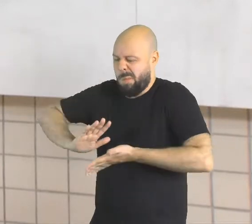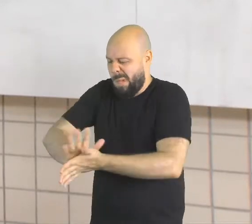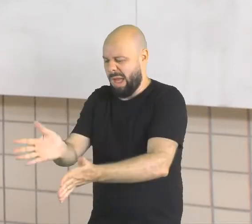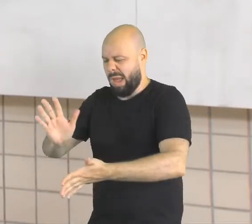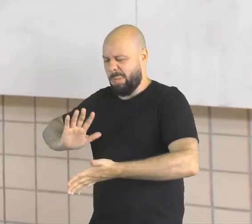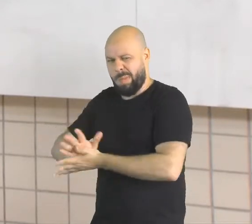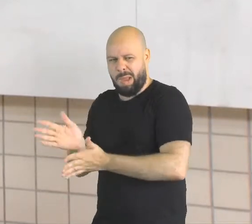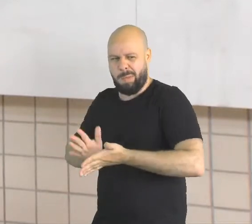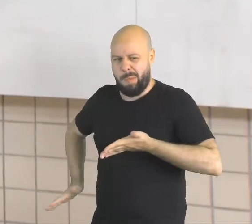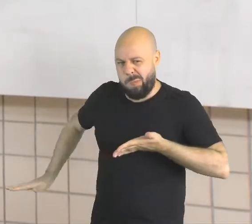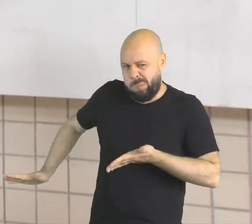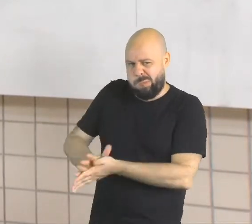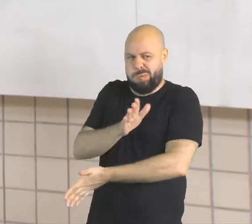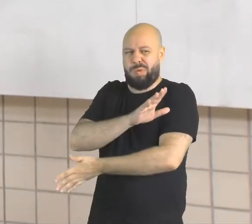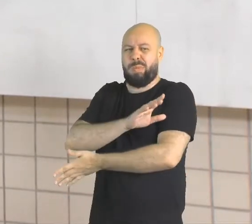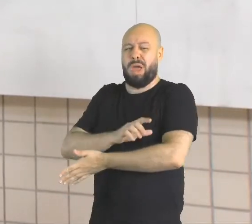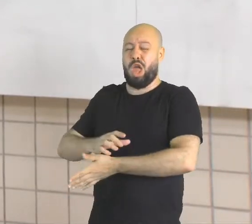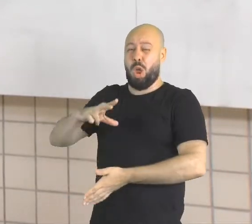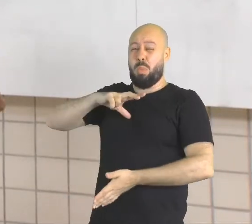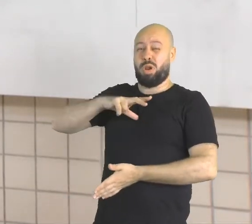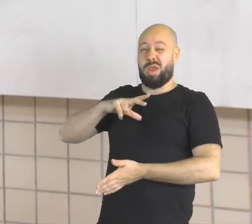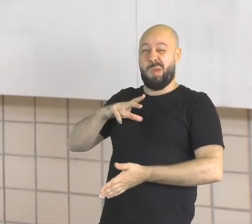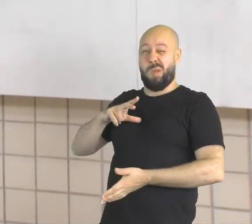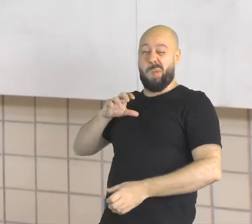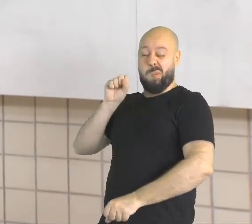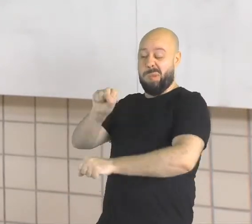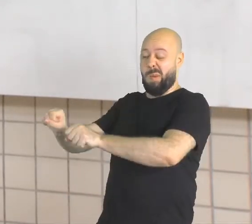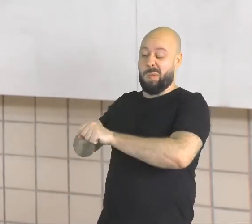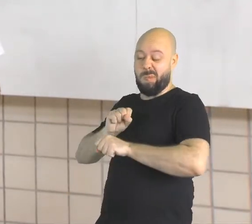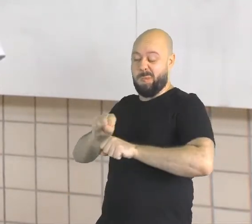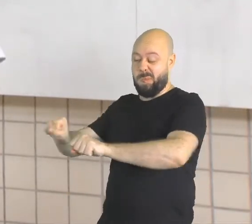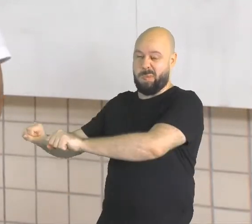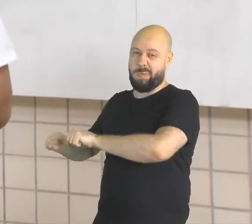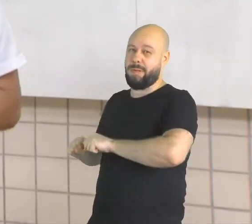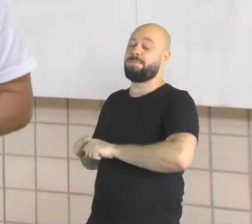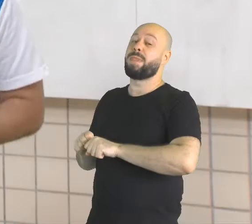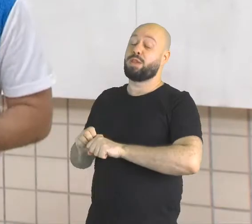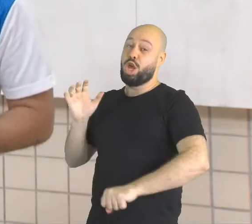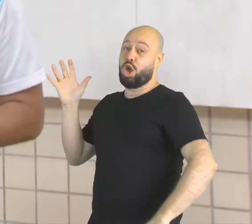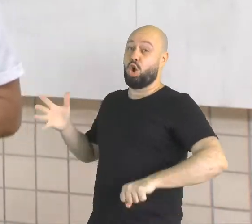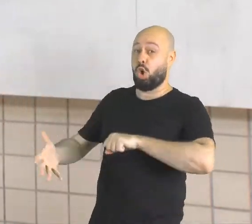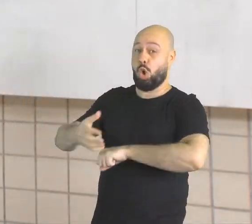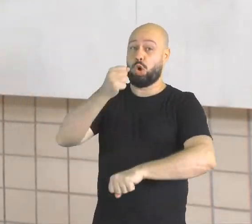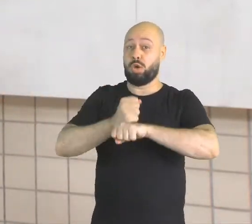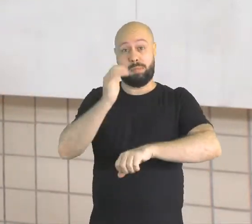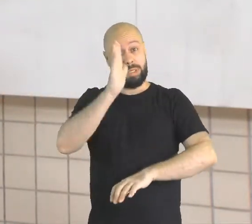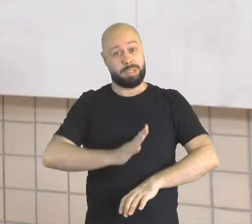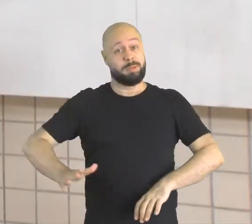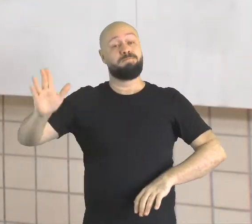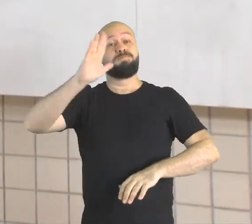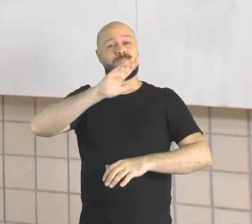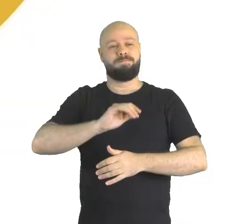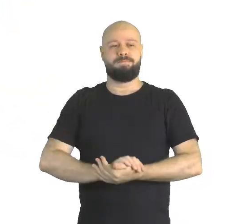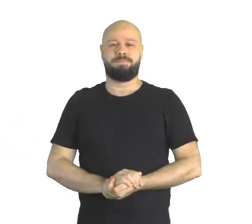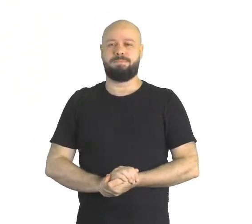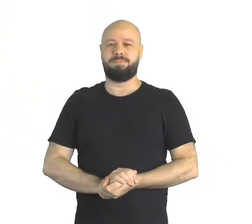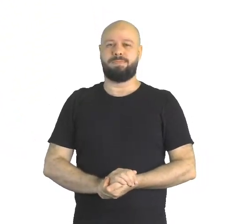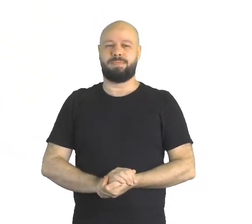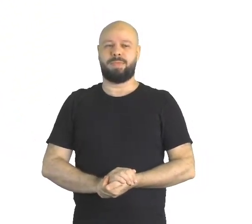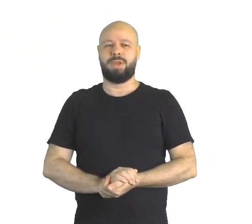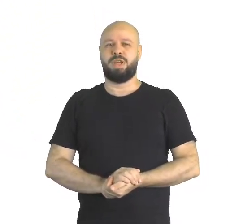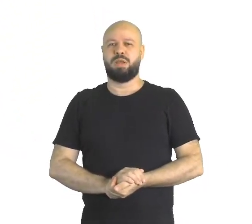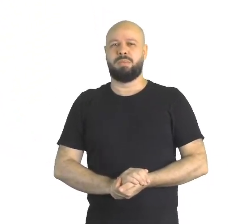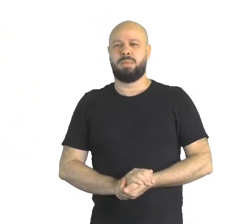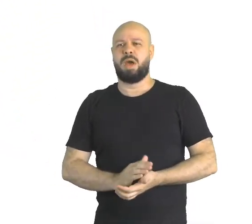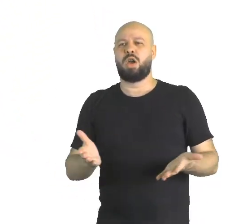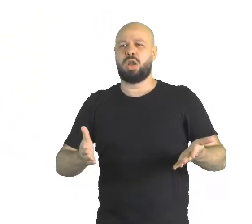pelo colonizador europeu, o português, que nos colonizou. Vamos lá? Aqui nós temos uma imagem